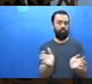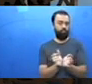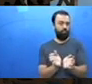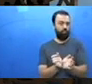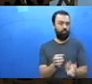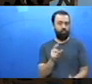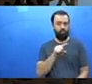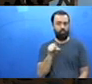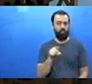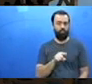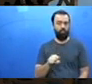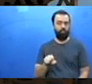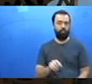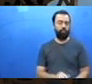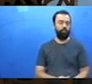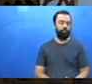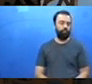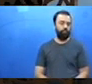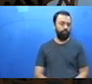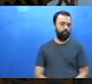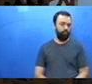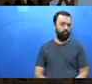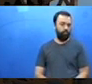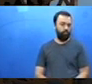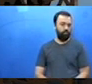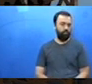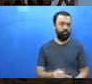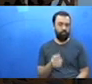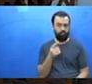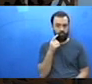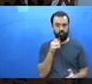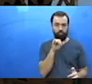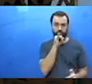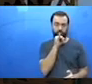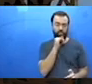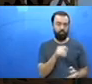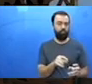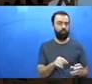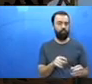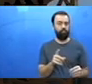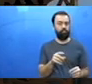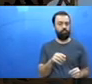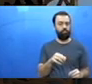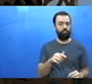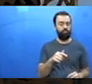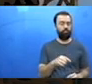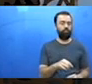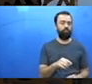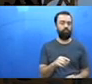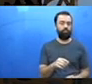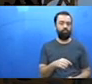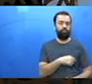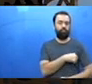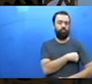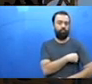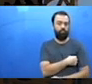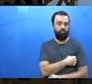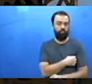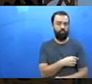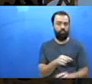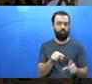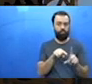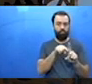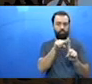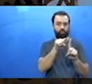inteiros. Só para lembrar, né, a representação, nós temos aqui o termômetro, é uma das utilidades deste